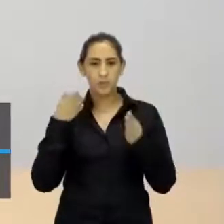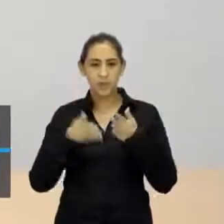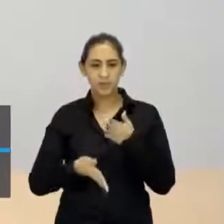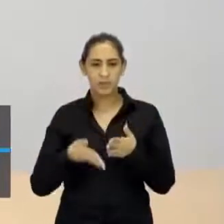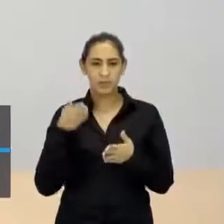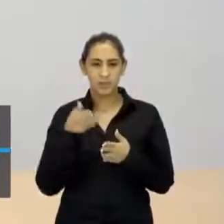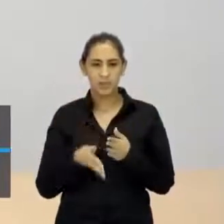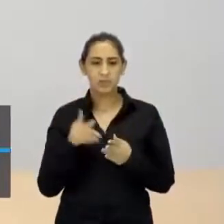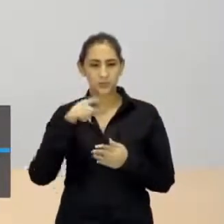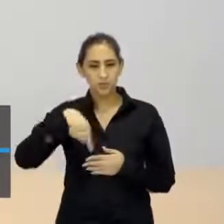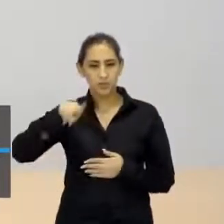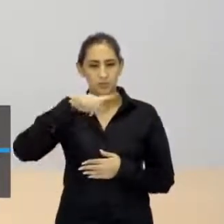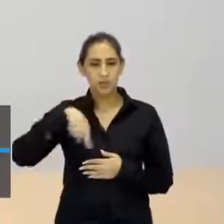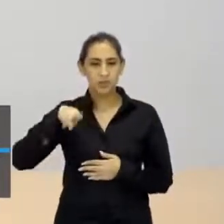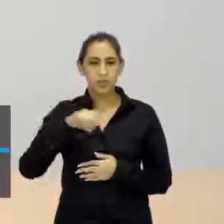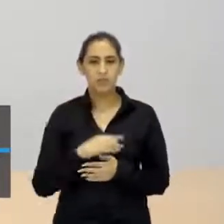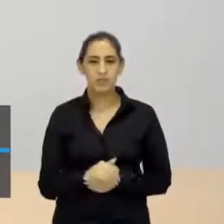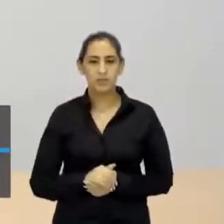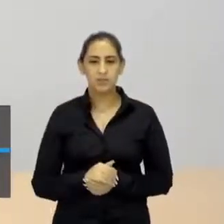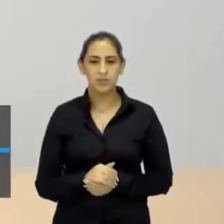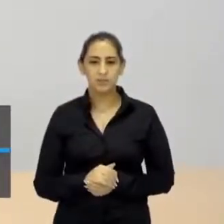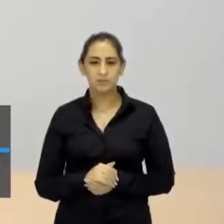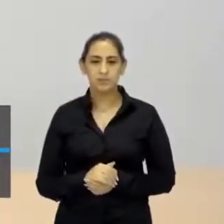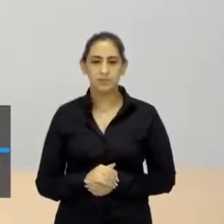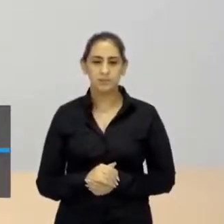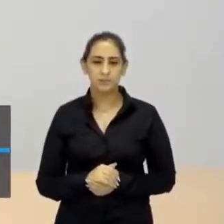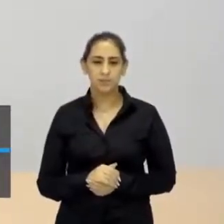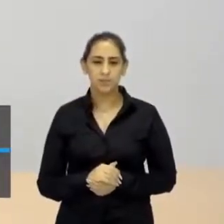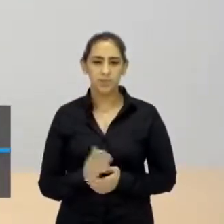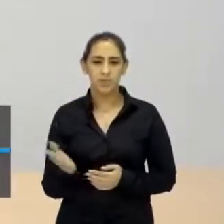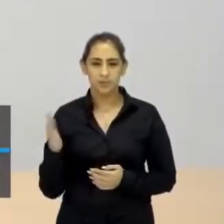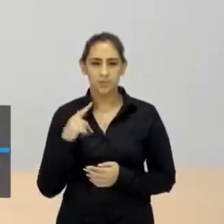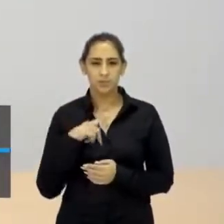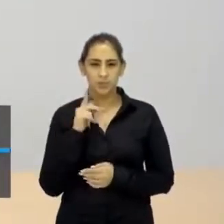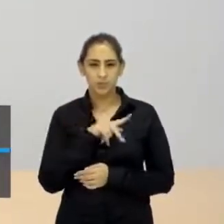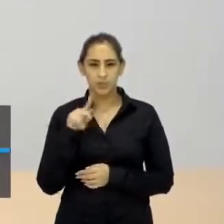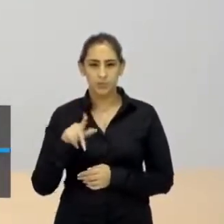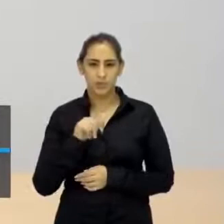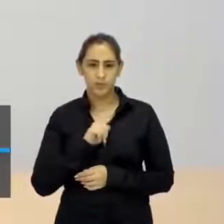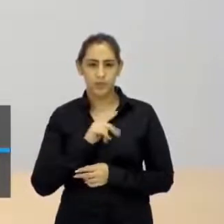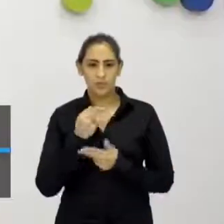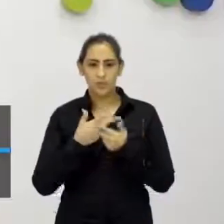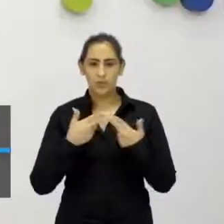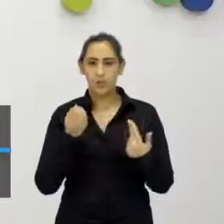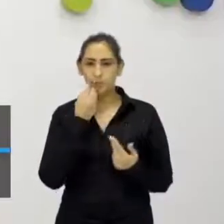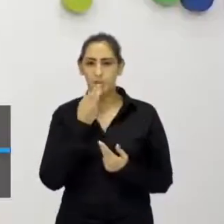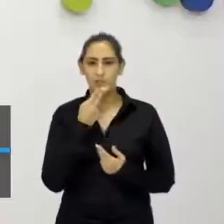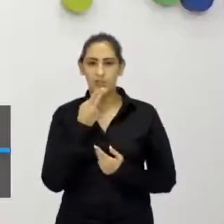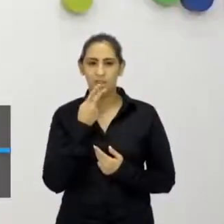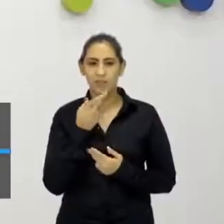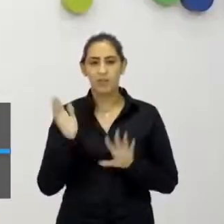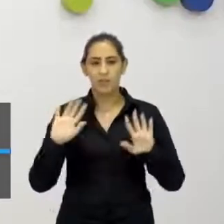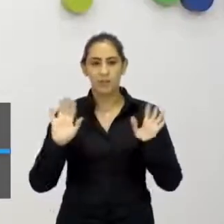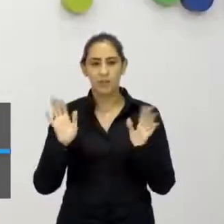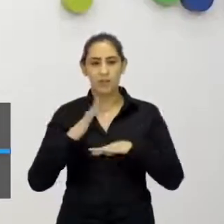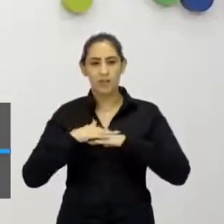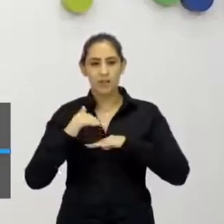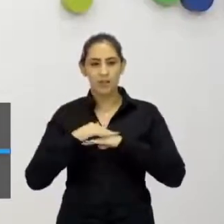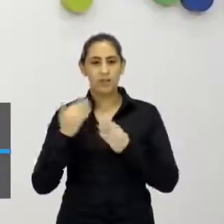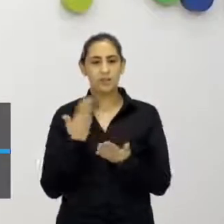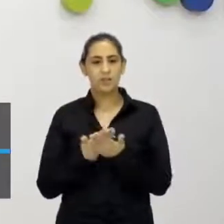vamos de aula hoje, porque o professor Mauro Marcel tem muita coisa boa para falar pra gente. Vamos lá? Olá,